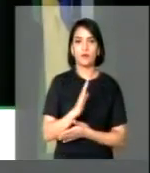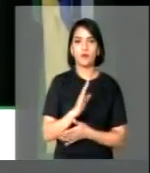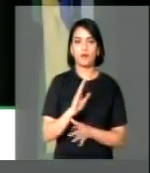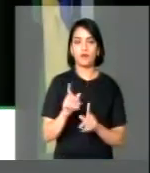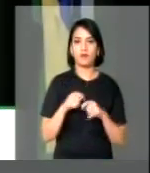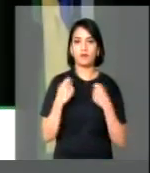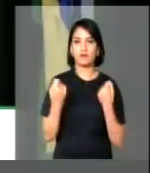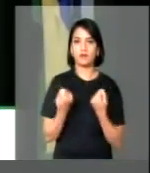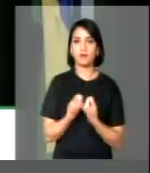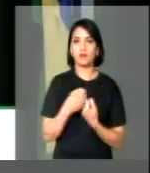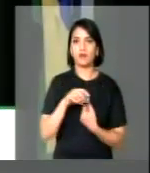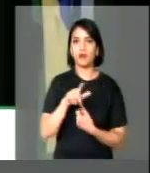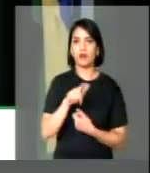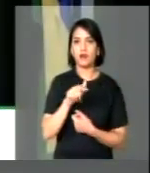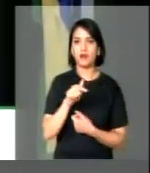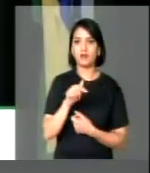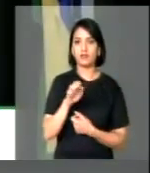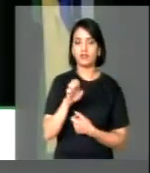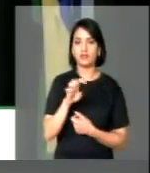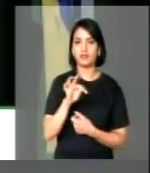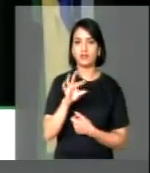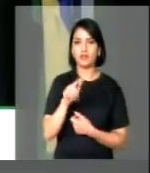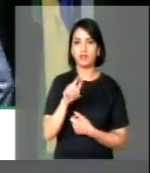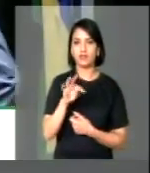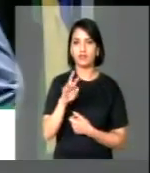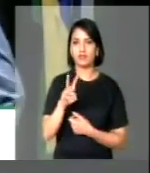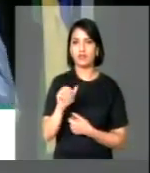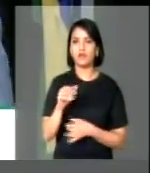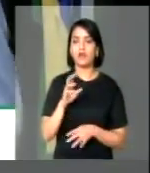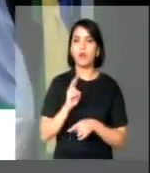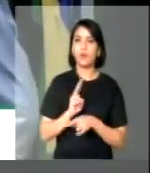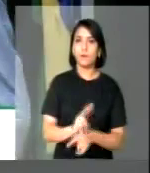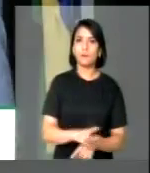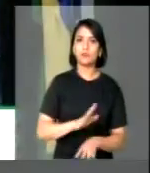Legislativa um empréstimo de mais de 500 milhões.